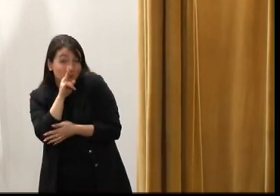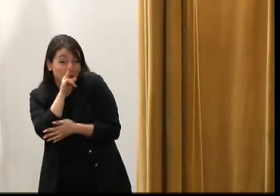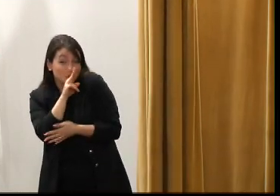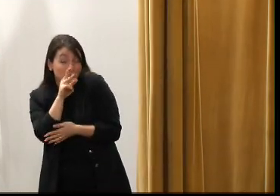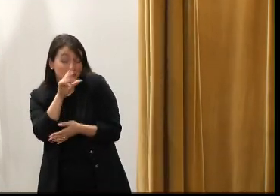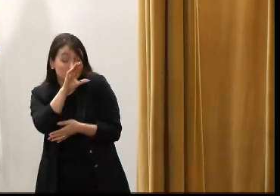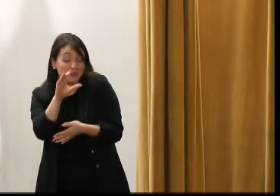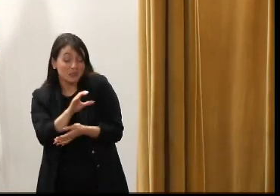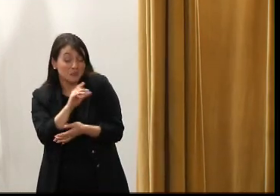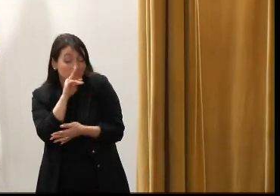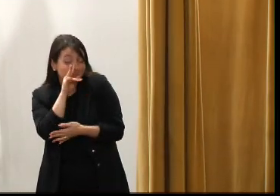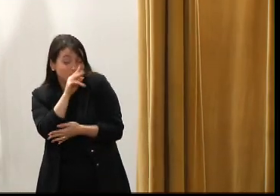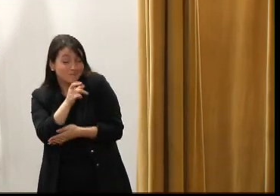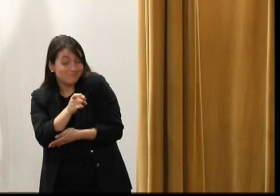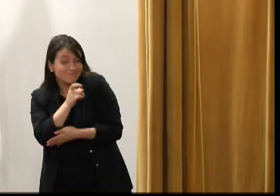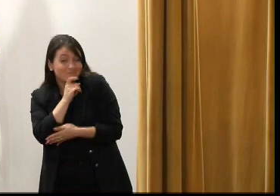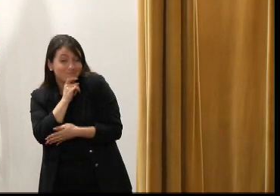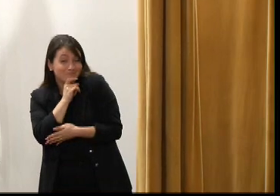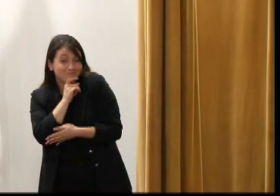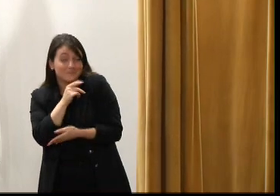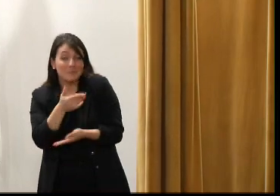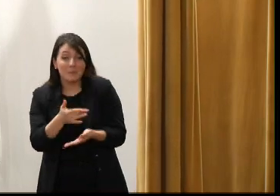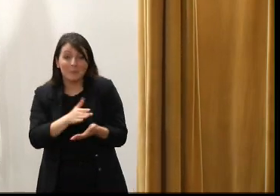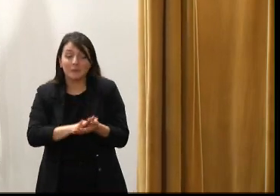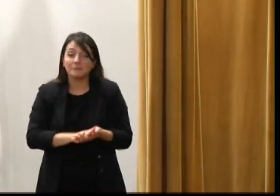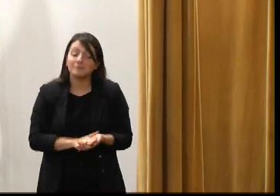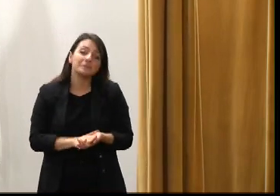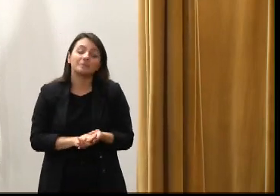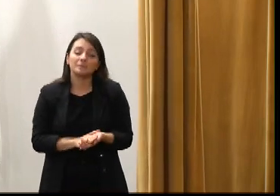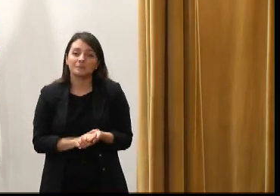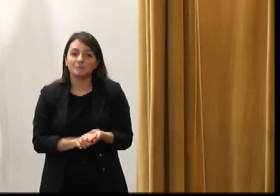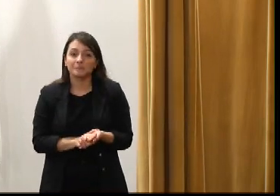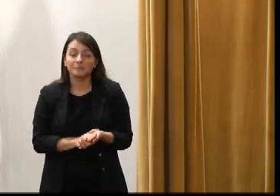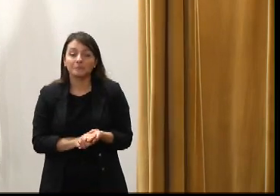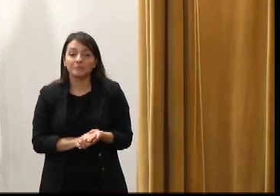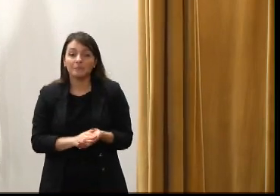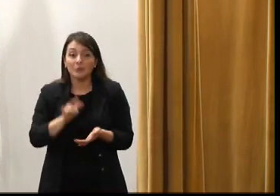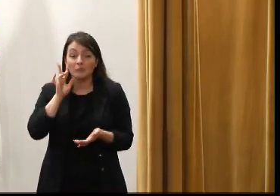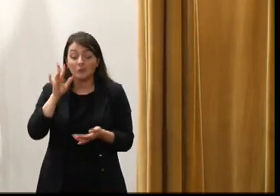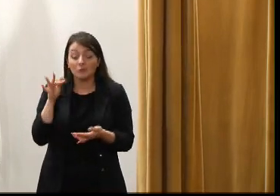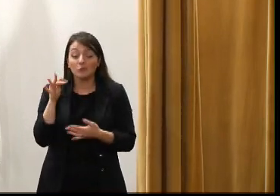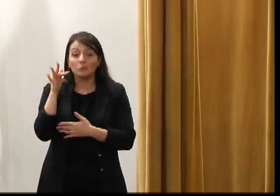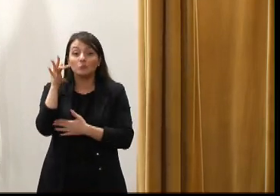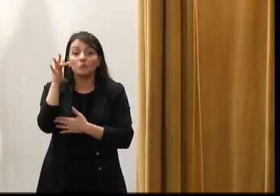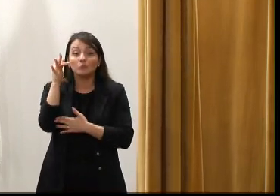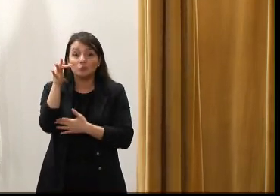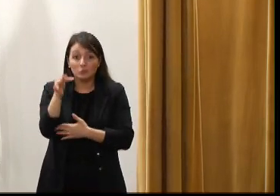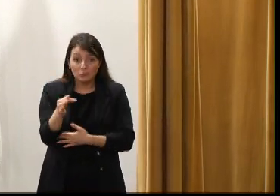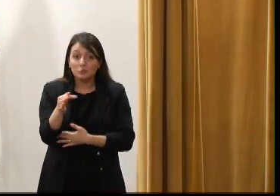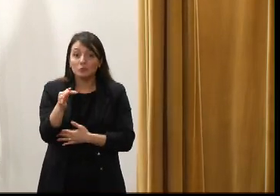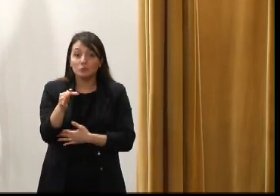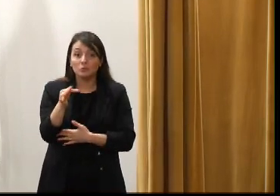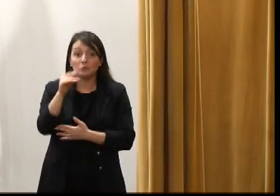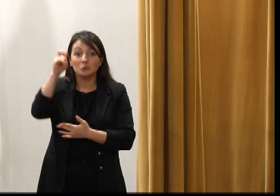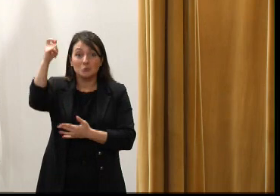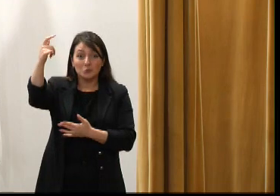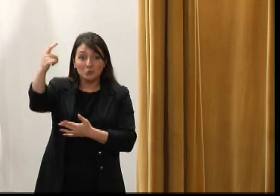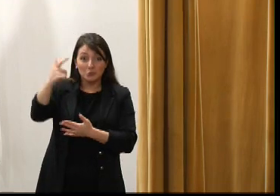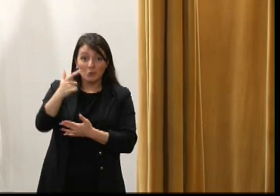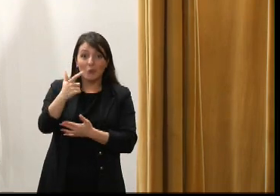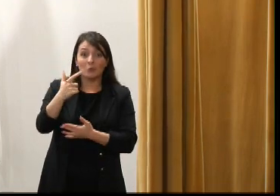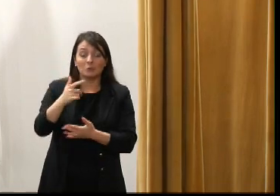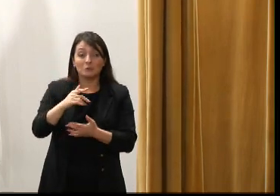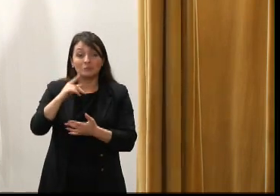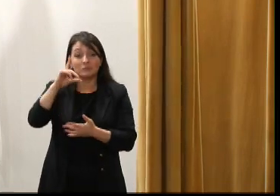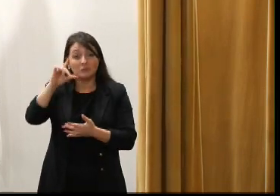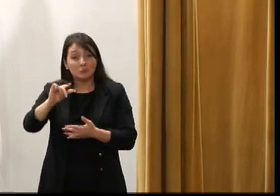nesse período. Tá? Agora, se a gente olhar aqui, a previsão para o futuro, em atividade solar, nós temos menos atividade